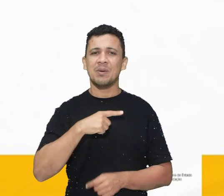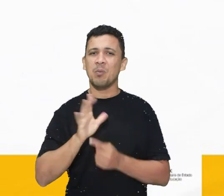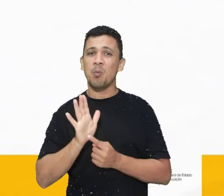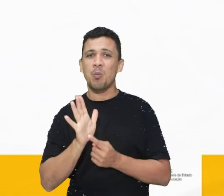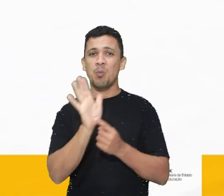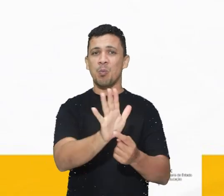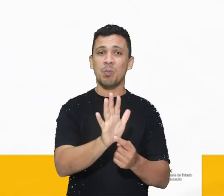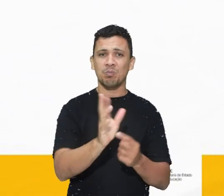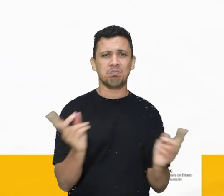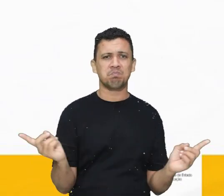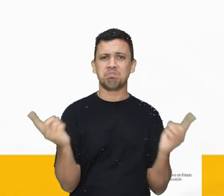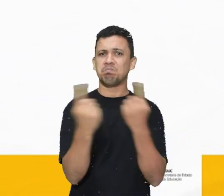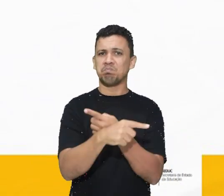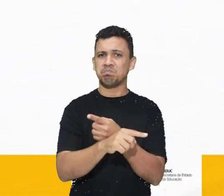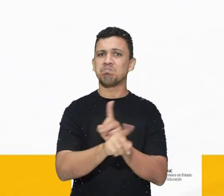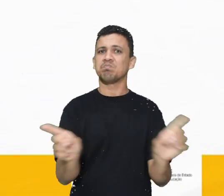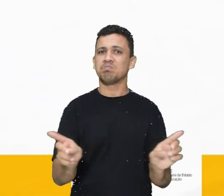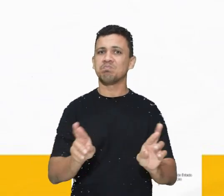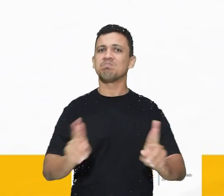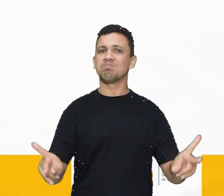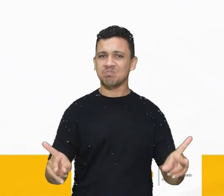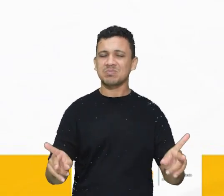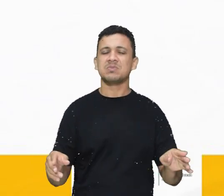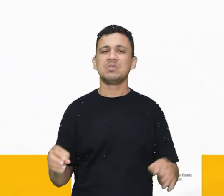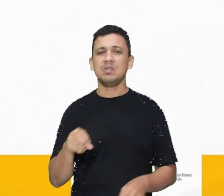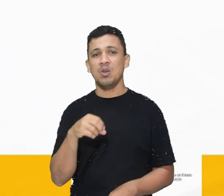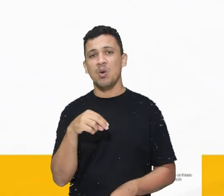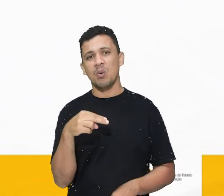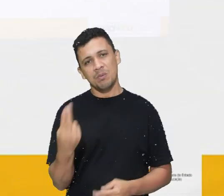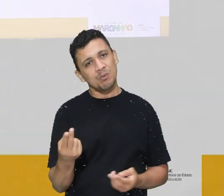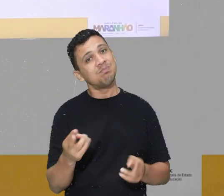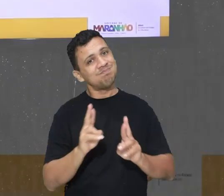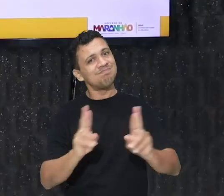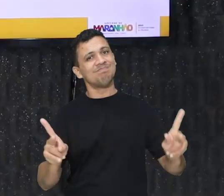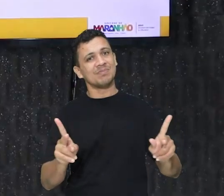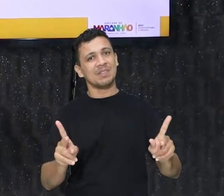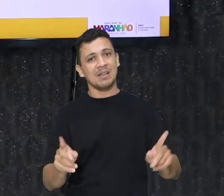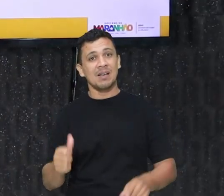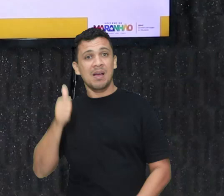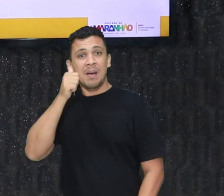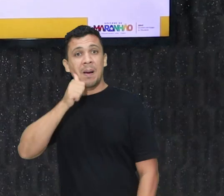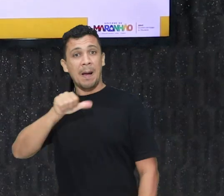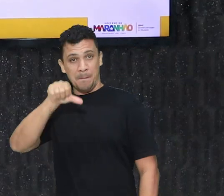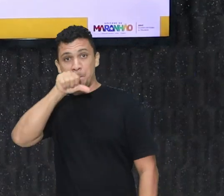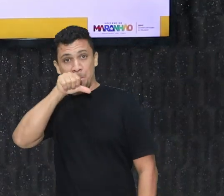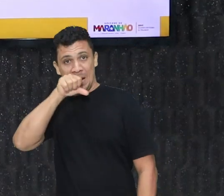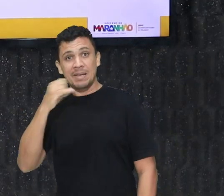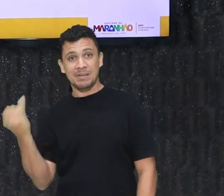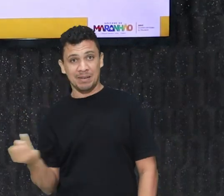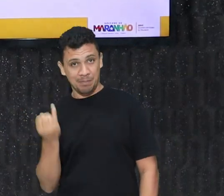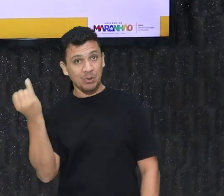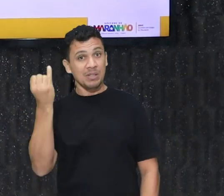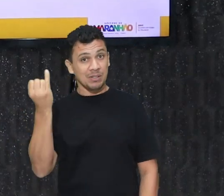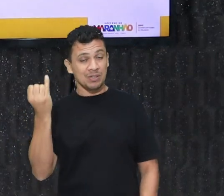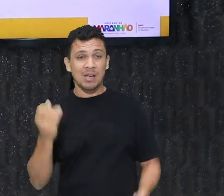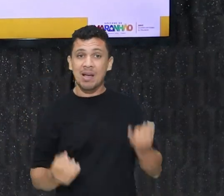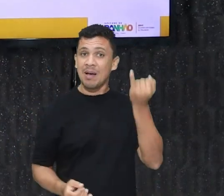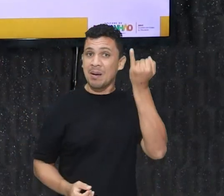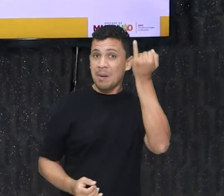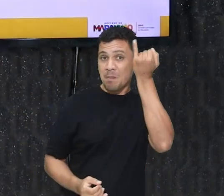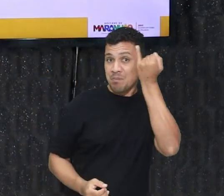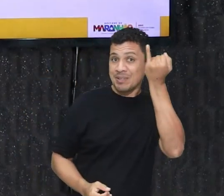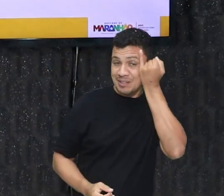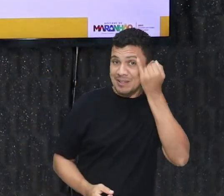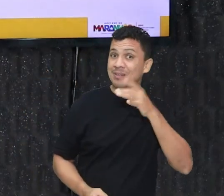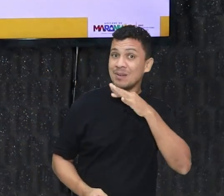caso as adversativas, ou de contraste. Então, a mãe a preguiça é a mãe, isso é uma coisa